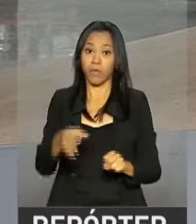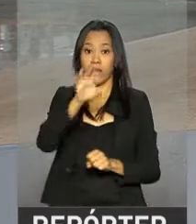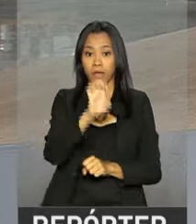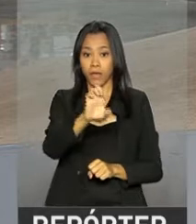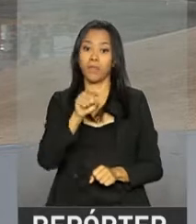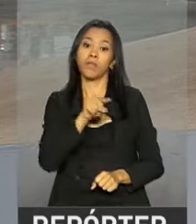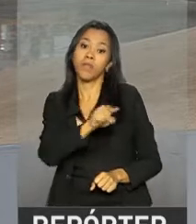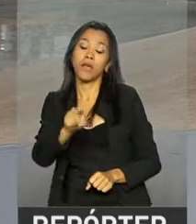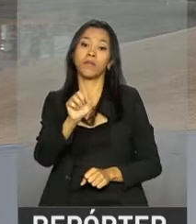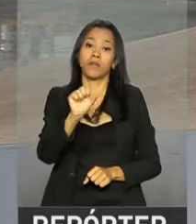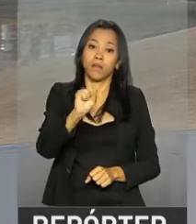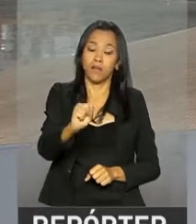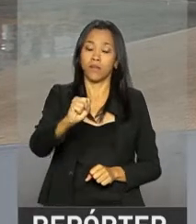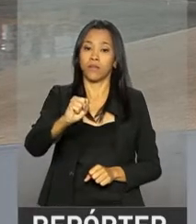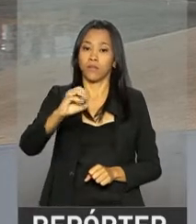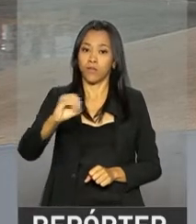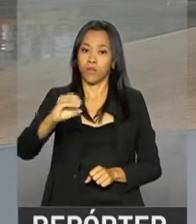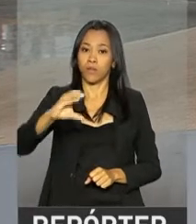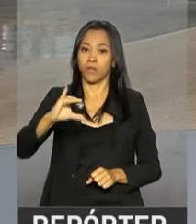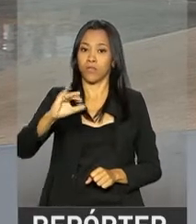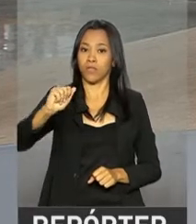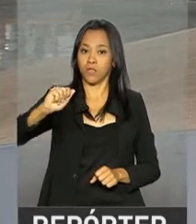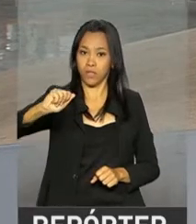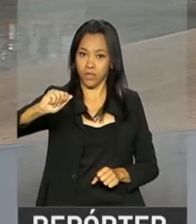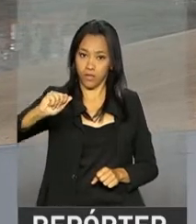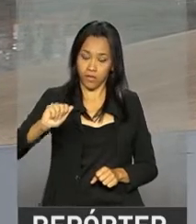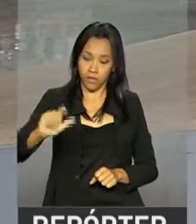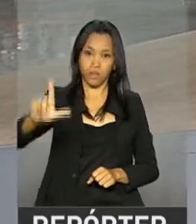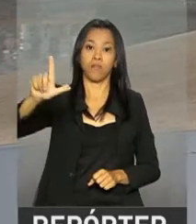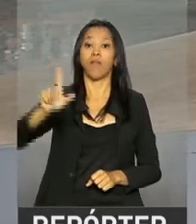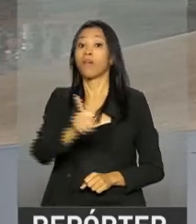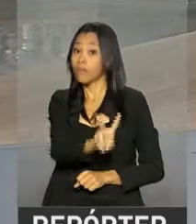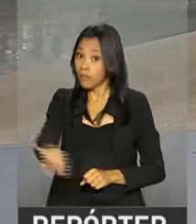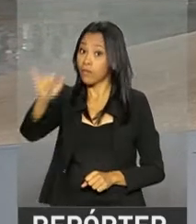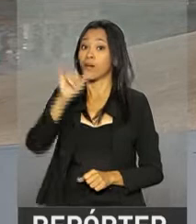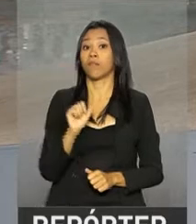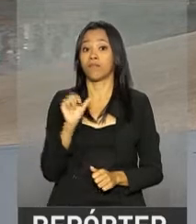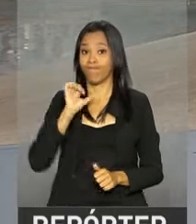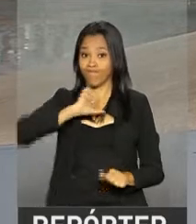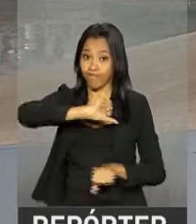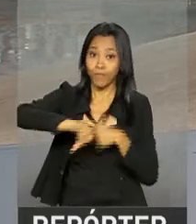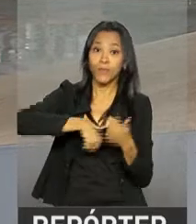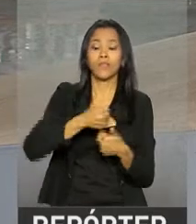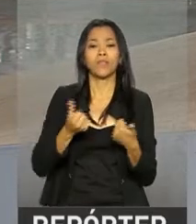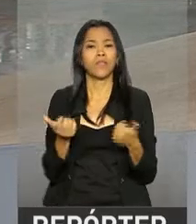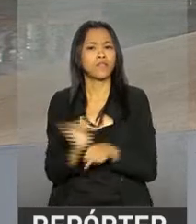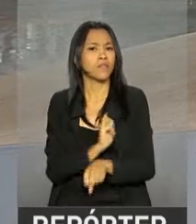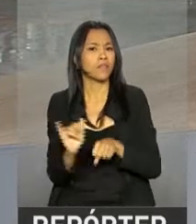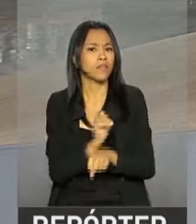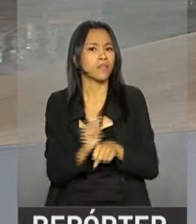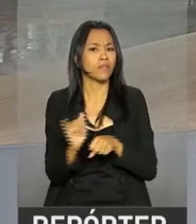operação este novo desse novo sistema entrando nem operação vai mudar toda forma de fazer essa